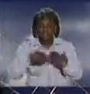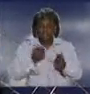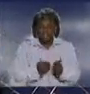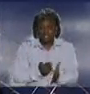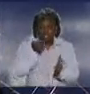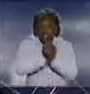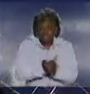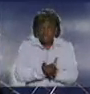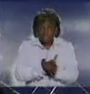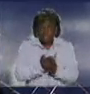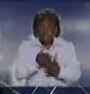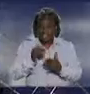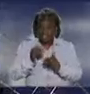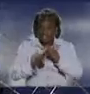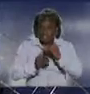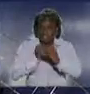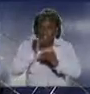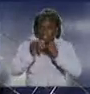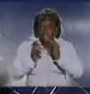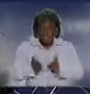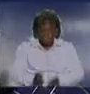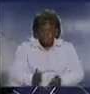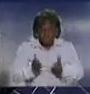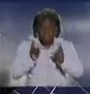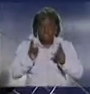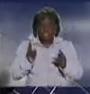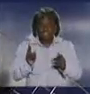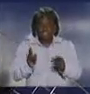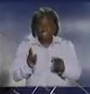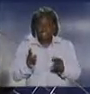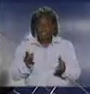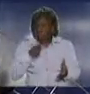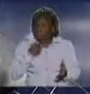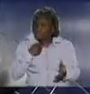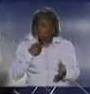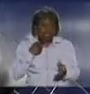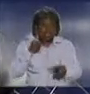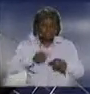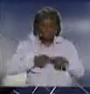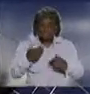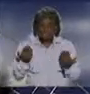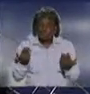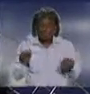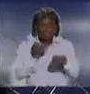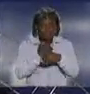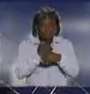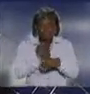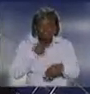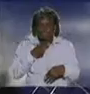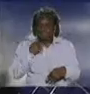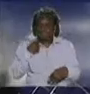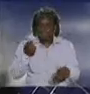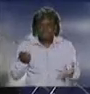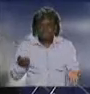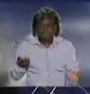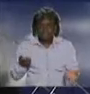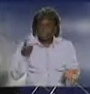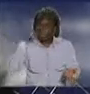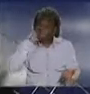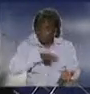ela vai passar para a segunda etapa, que é para ela escalar, né? Para ela conseguir ter um fôlego maior, ela não encontra produtos compatíveis com a realidade